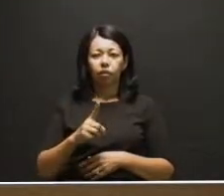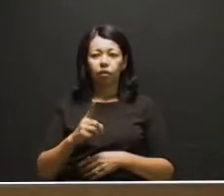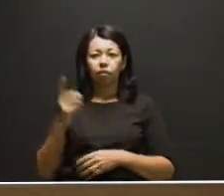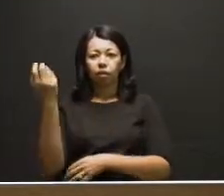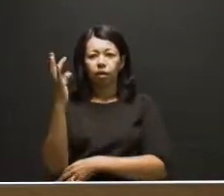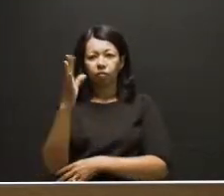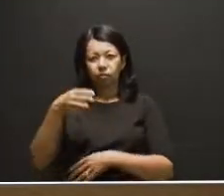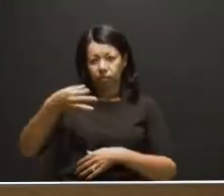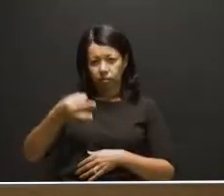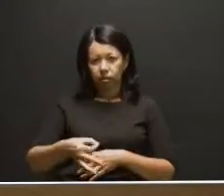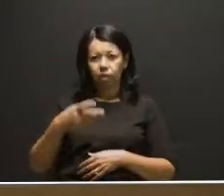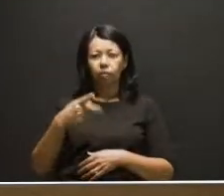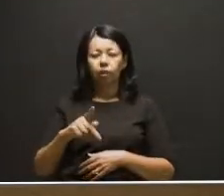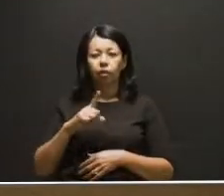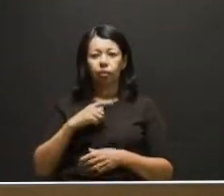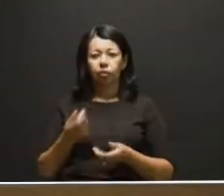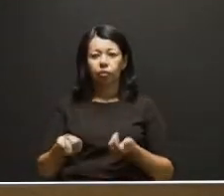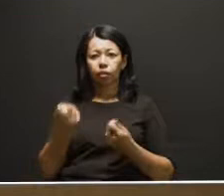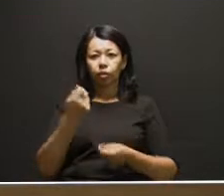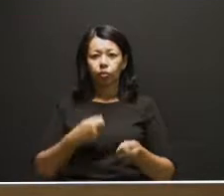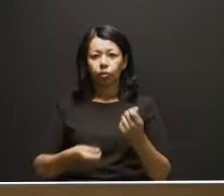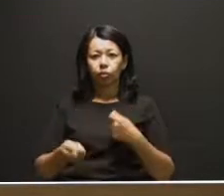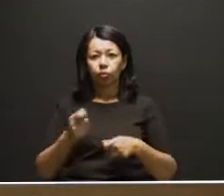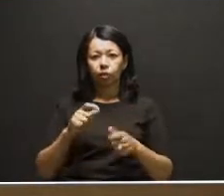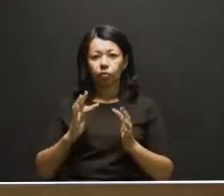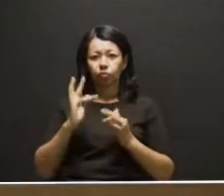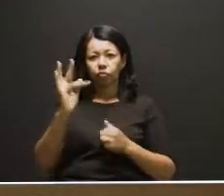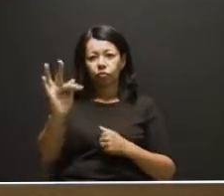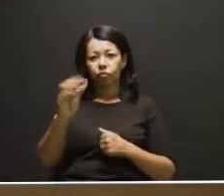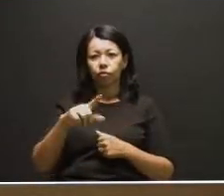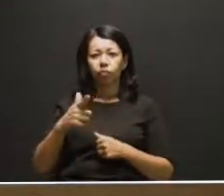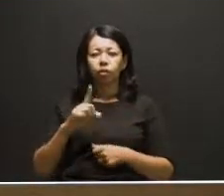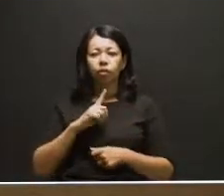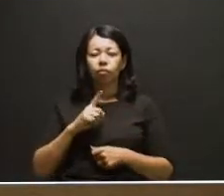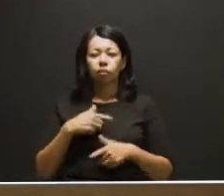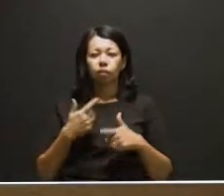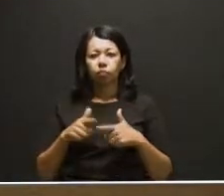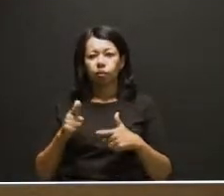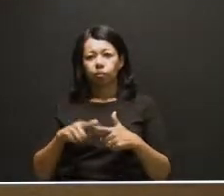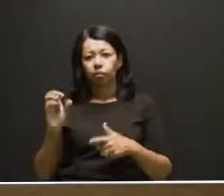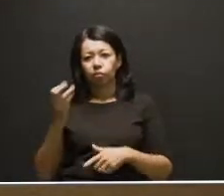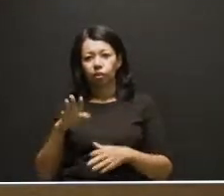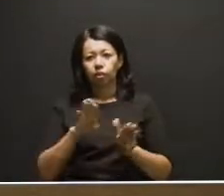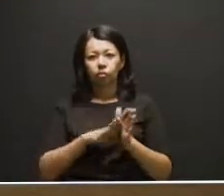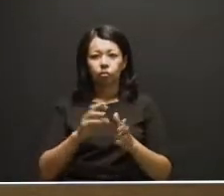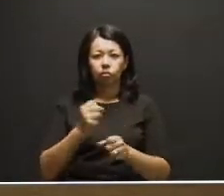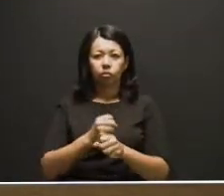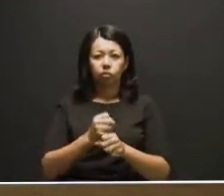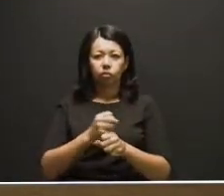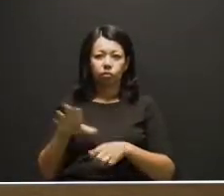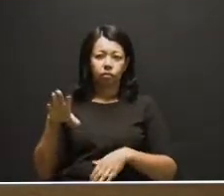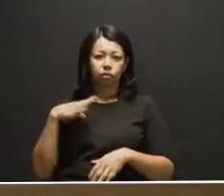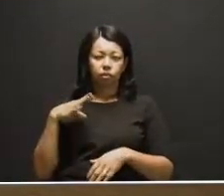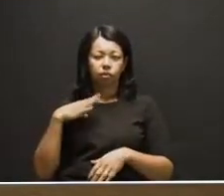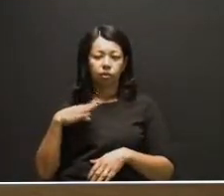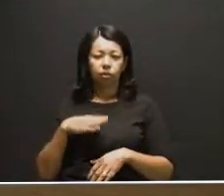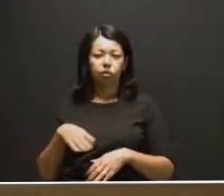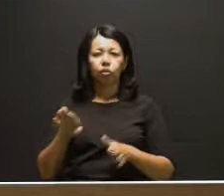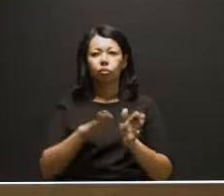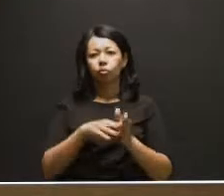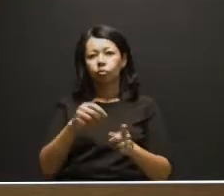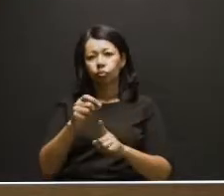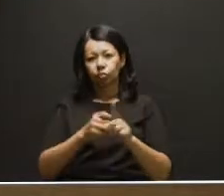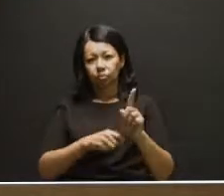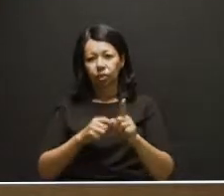adequadas porque a gente tem uma economia no futuro papa para que não haja esses acidentes que ocorre todos os anos na cidade melhor todos os meses